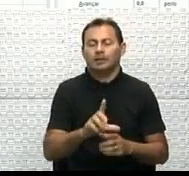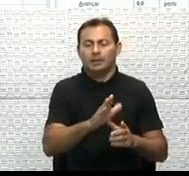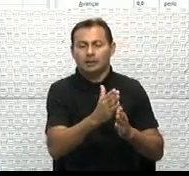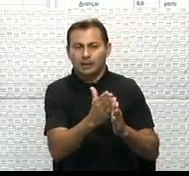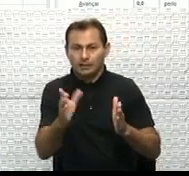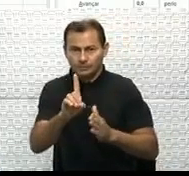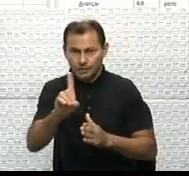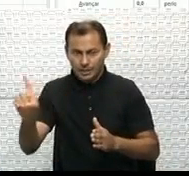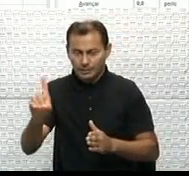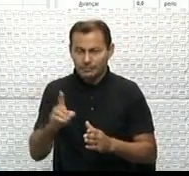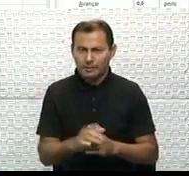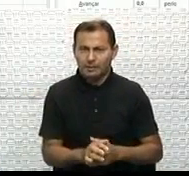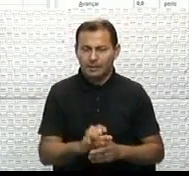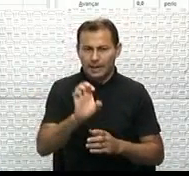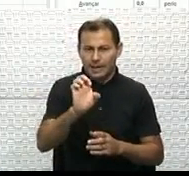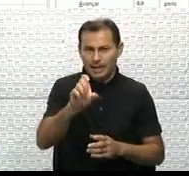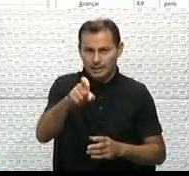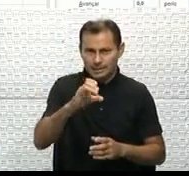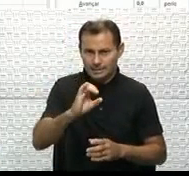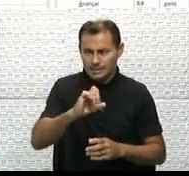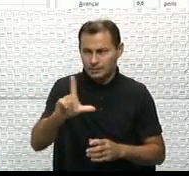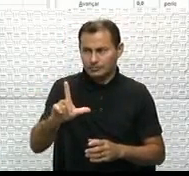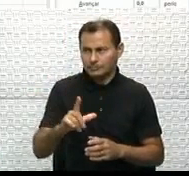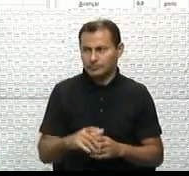lado direito do Excel,